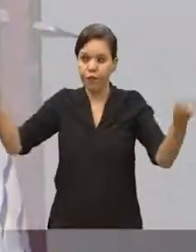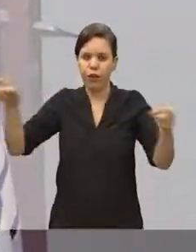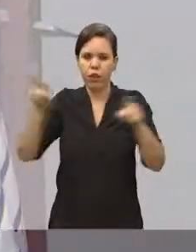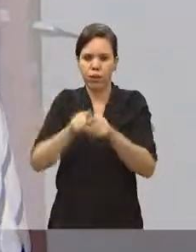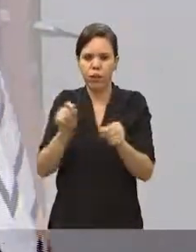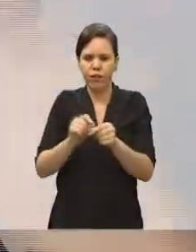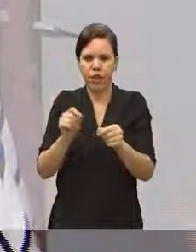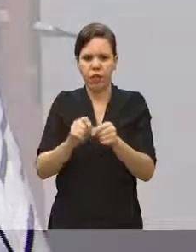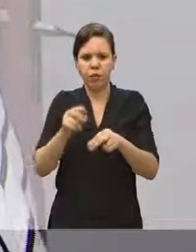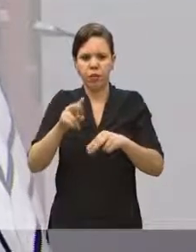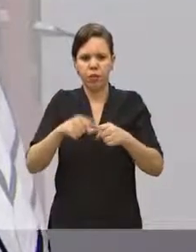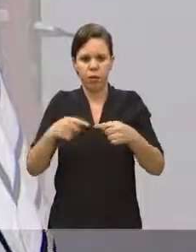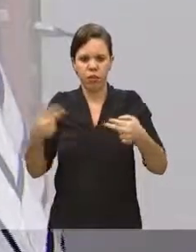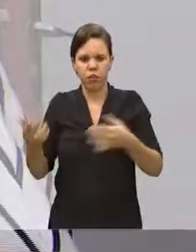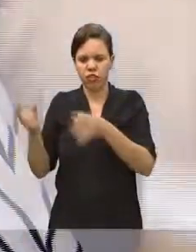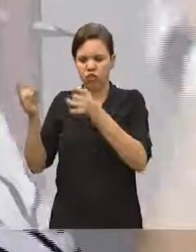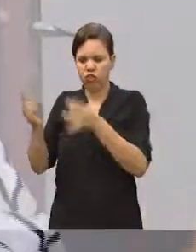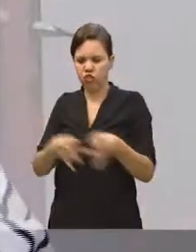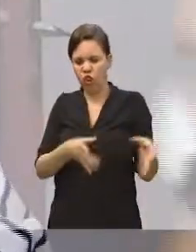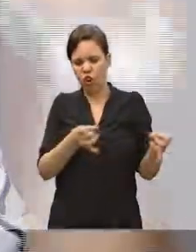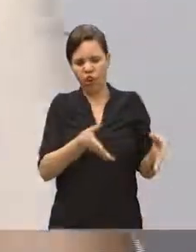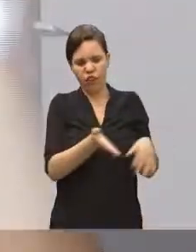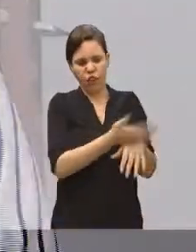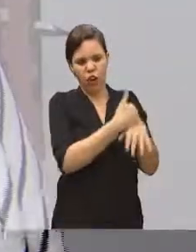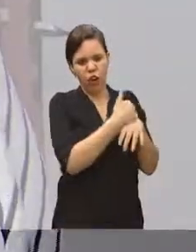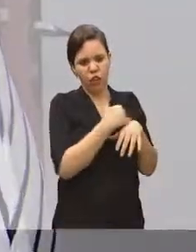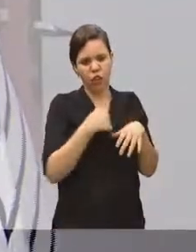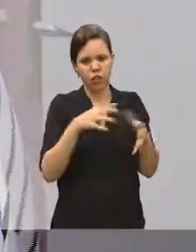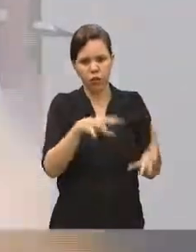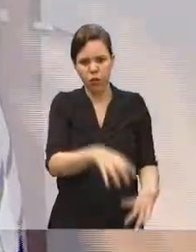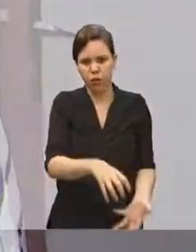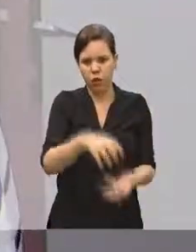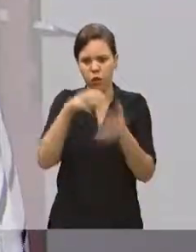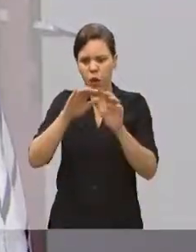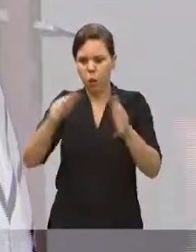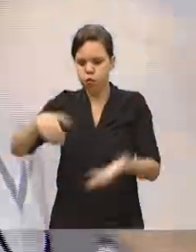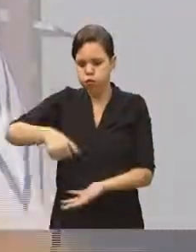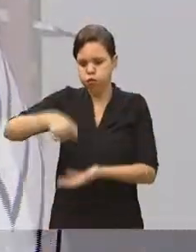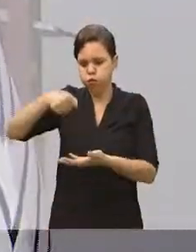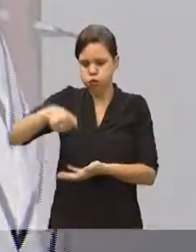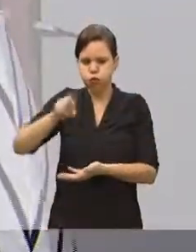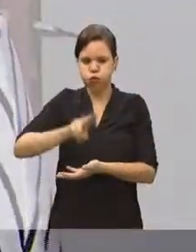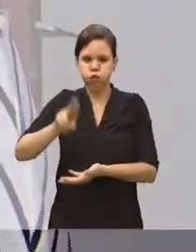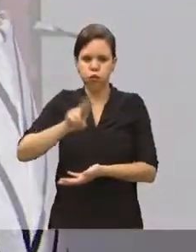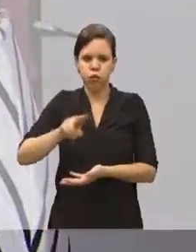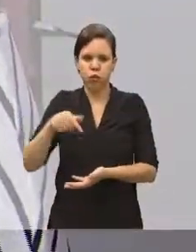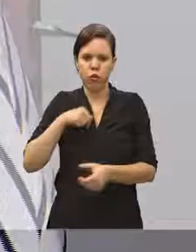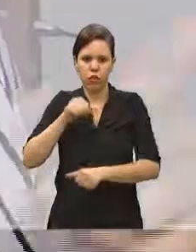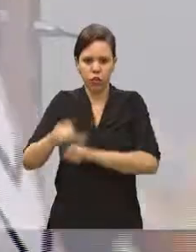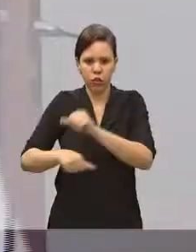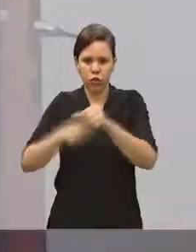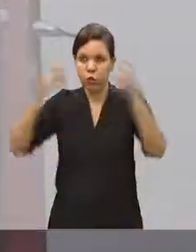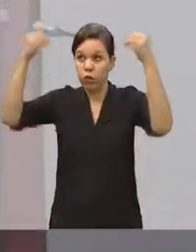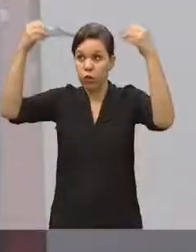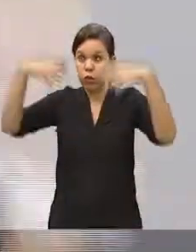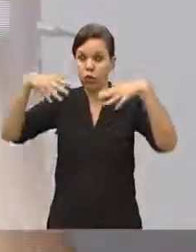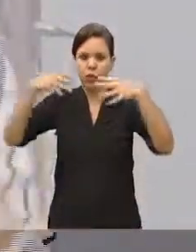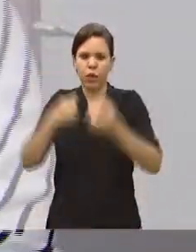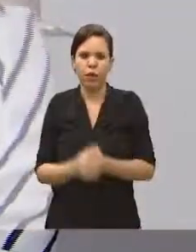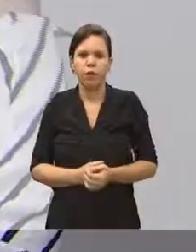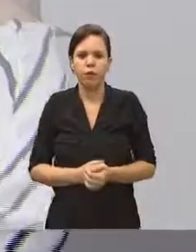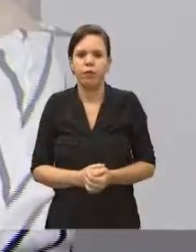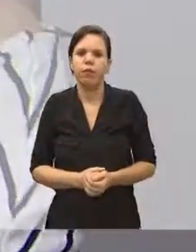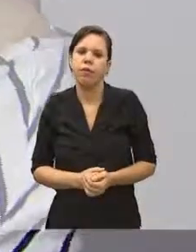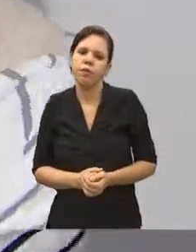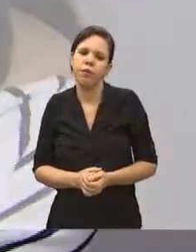de materiais que foram jogados fora. Então são latas de lixo, são baldes que a gente reutilizou e transformou em luminária.